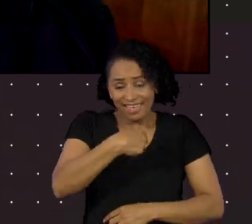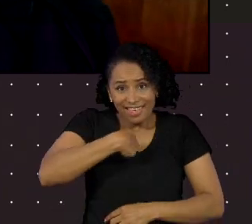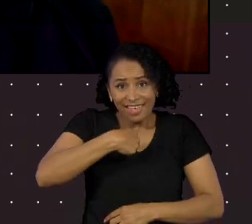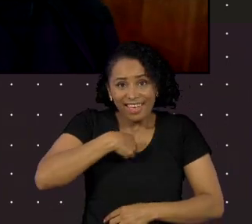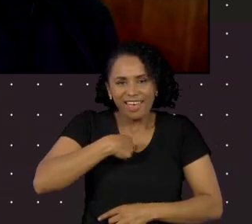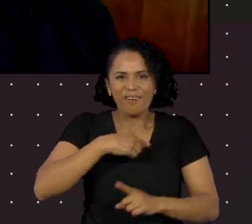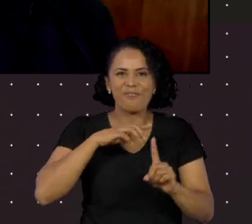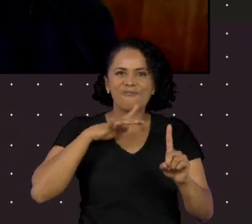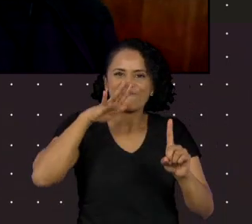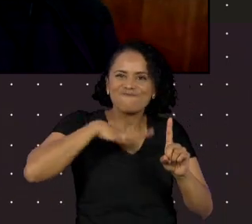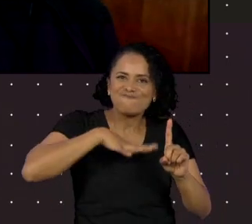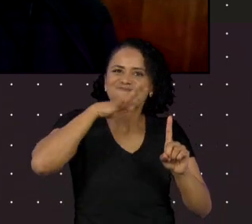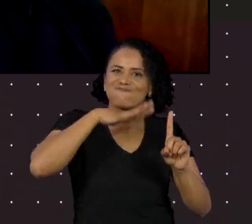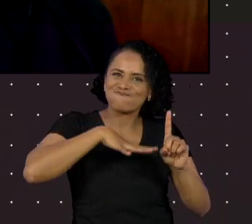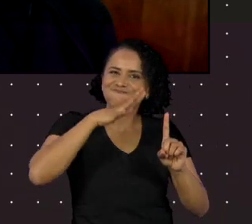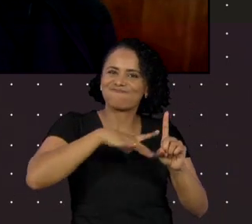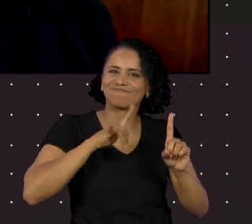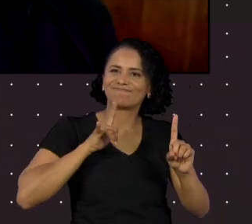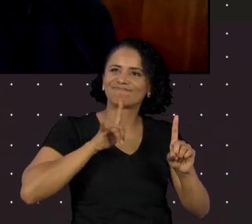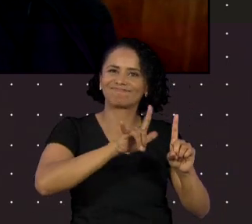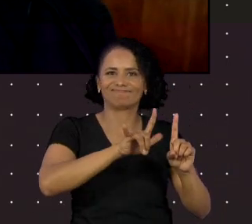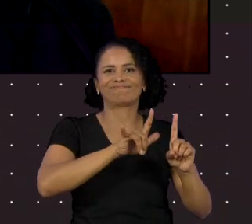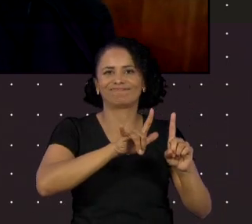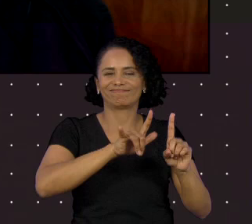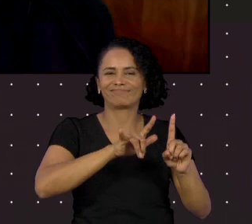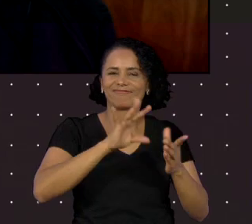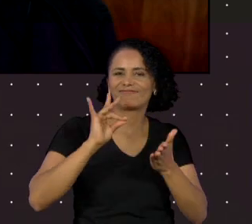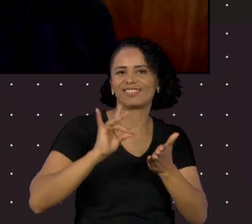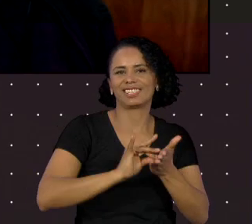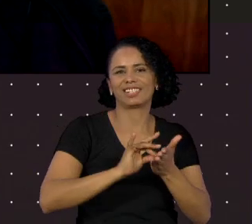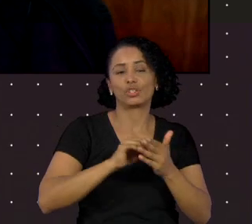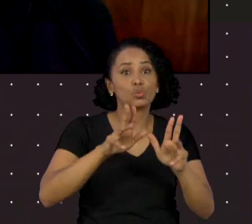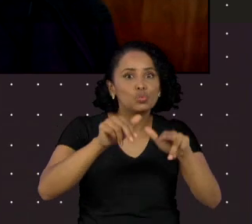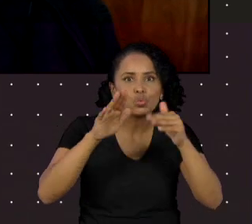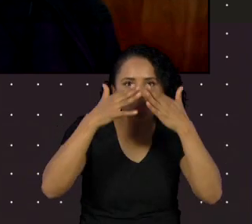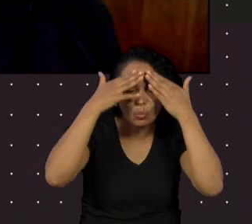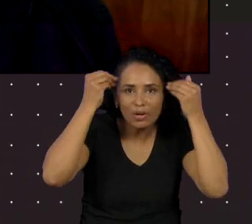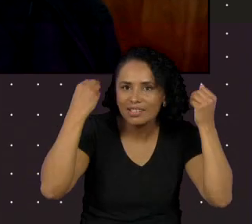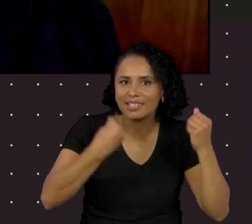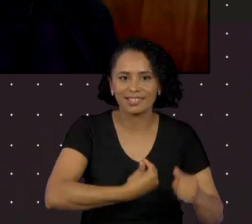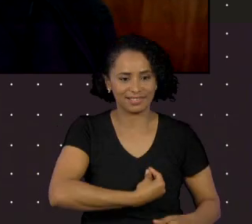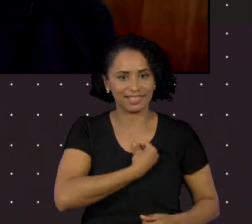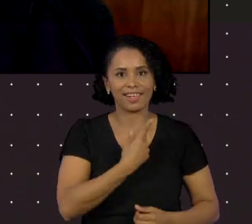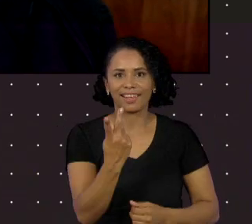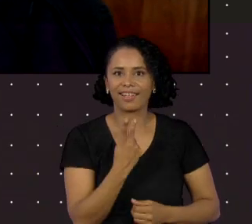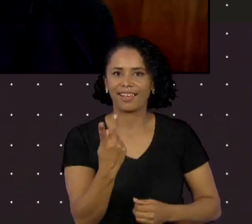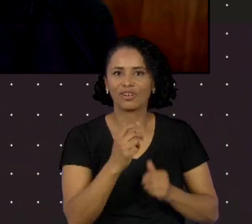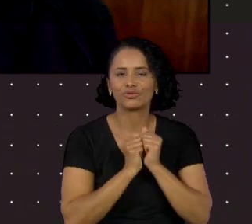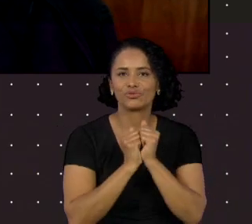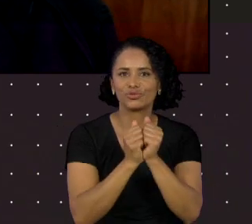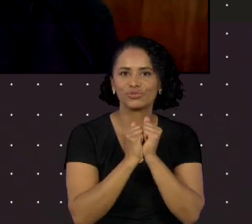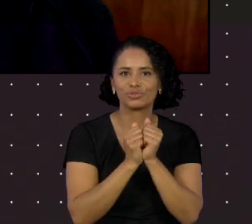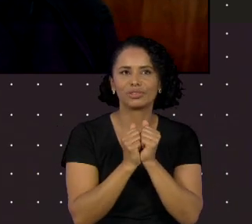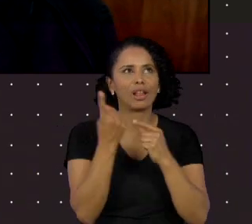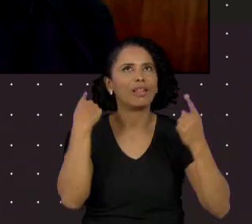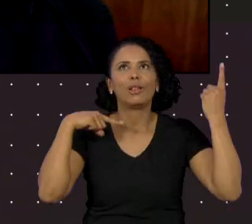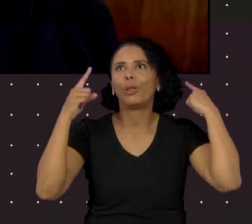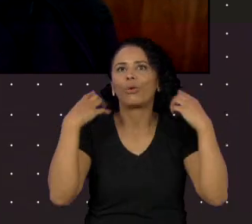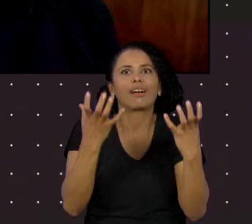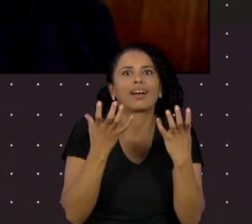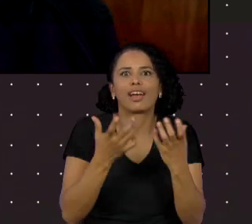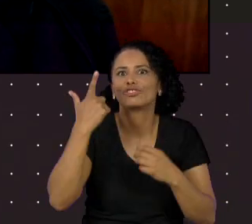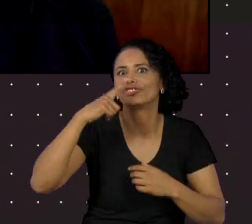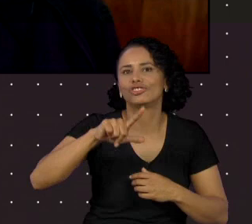enorme fã, enorme fã. Nunca vou esquecer tudo que a gente viveu. E louca para viver mais coisas com